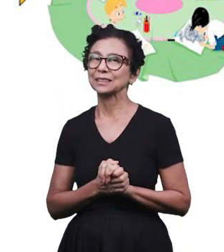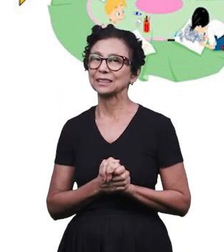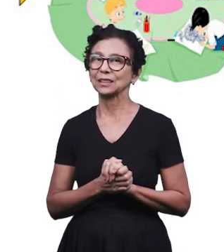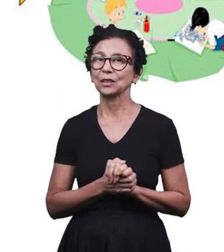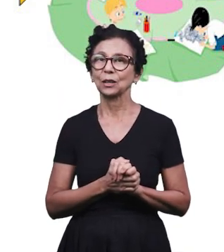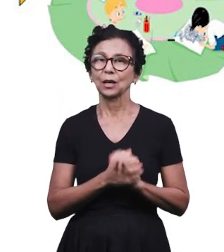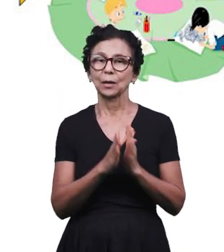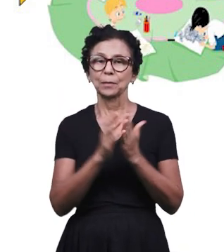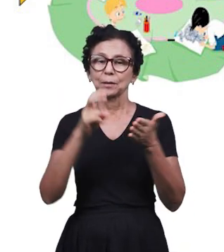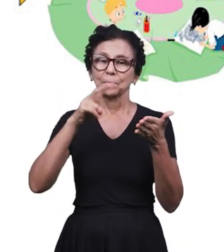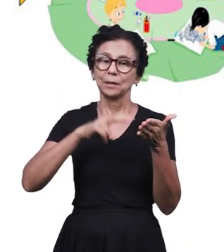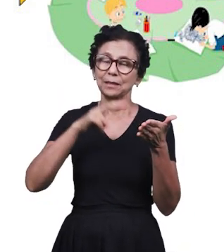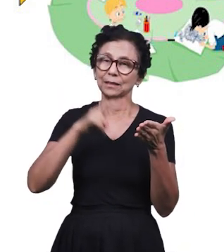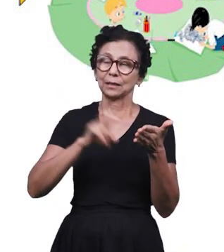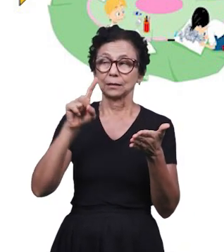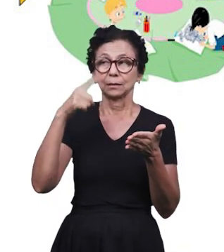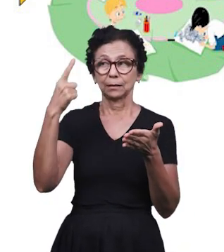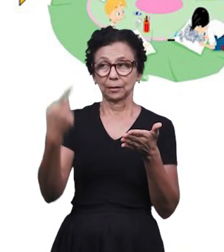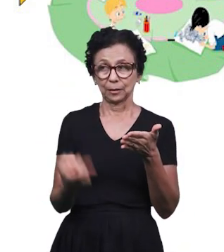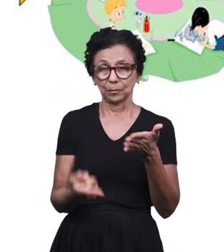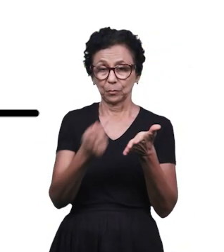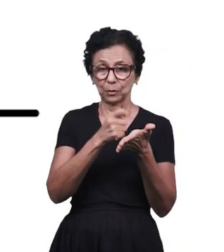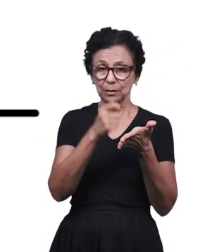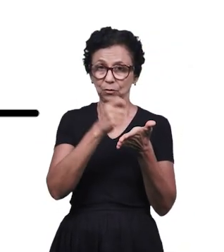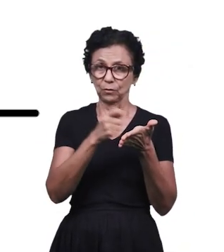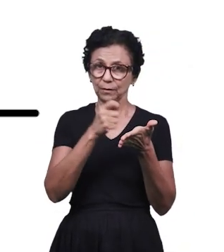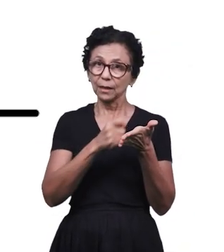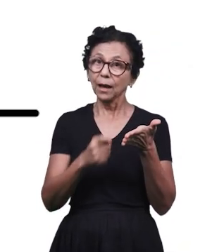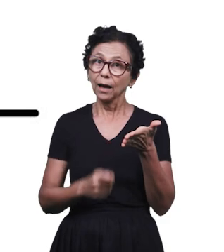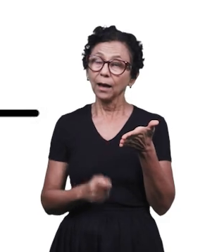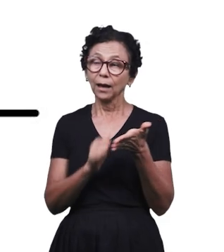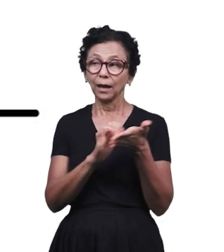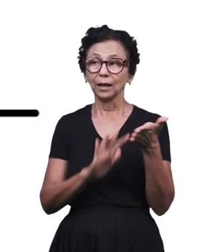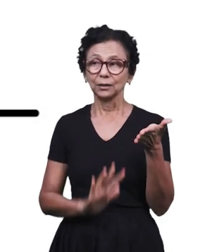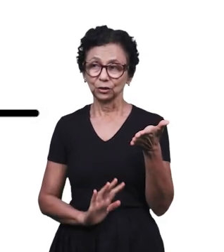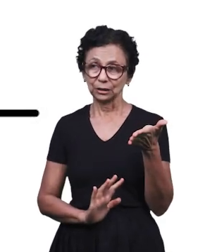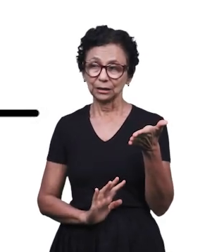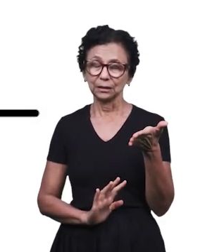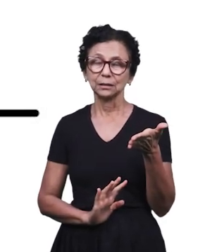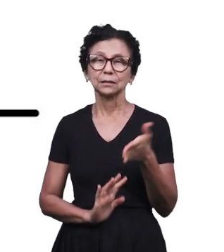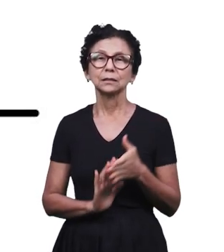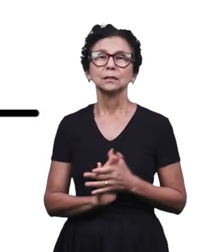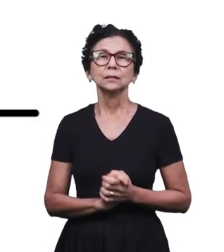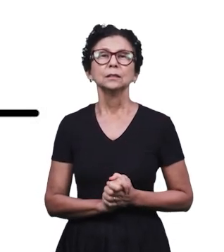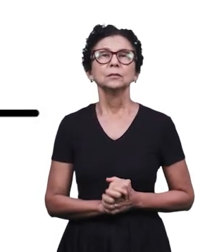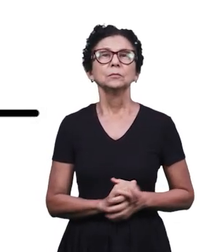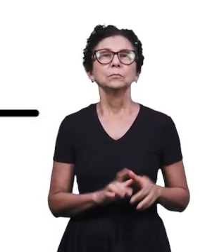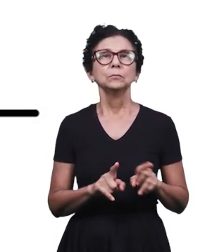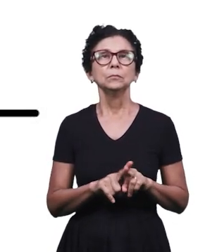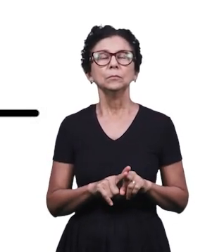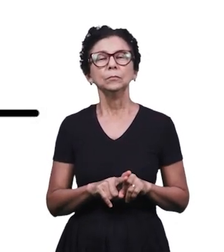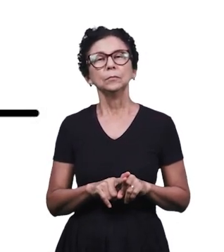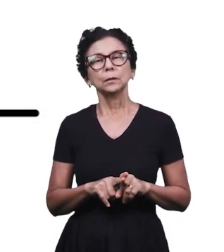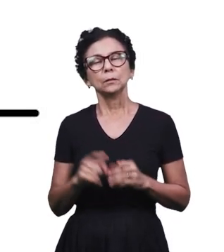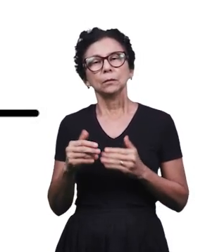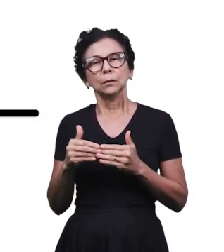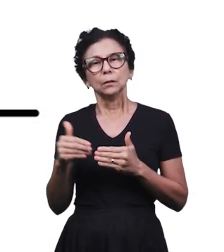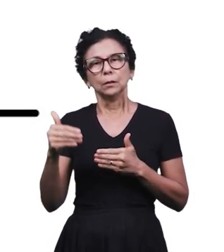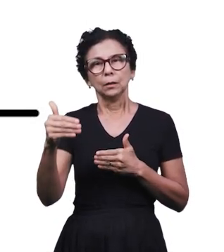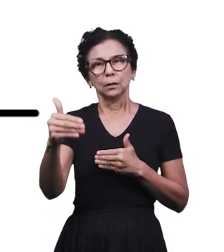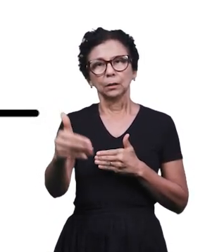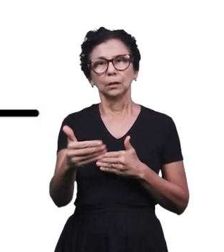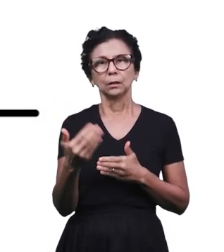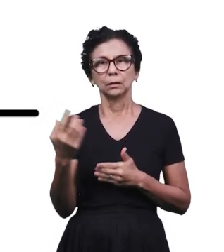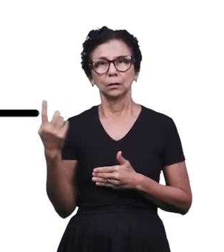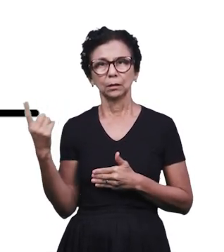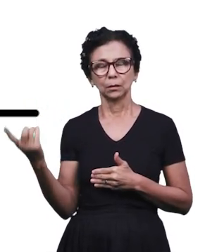vamos fazer uma atividade. Essa é uma outra rotina que podemos ver, o desenho de uma criança